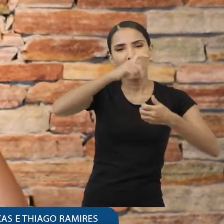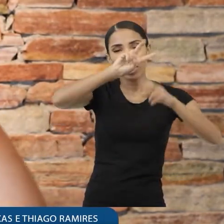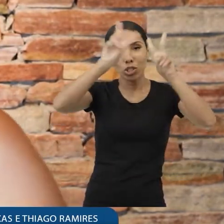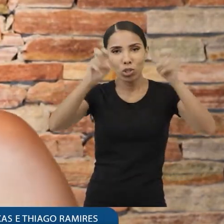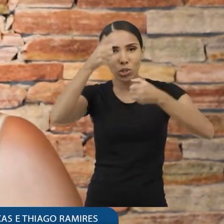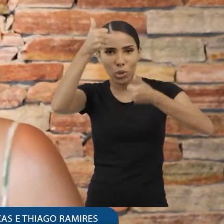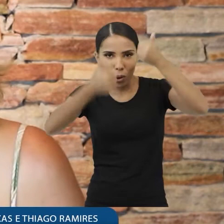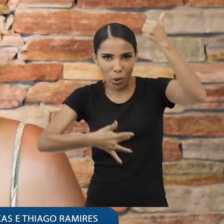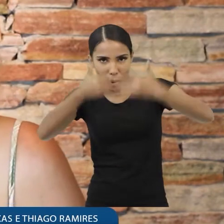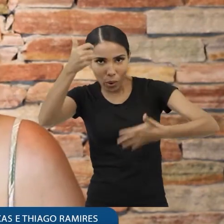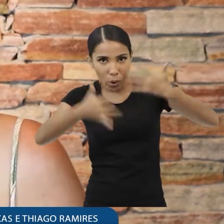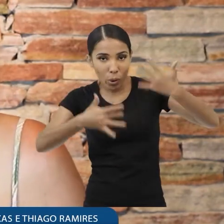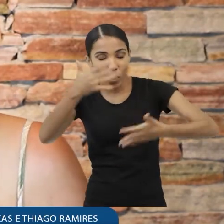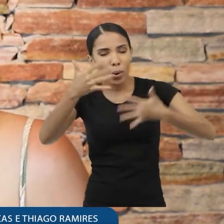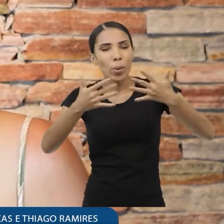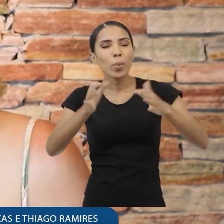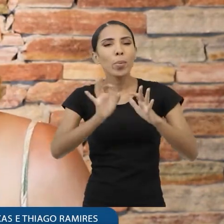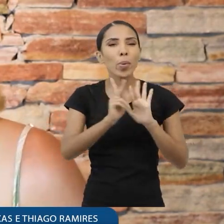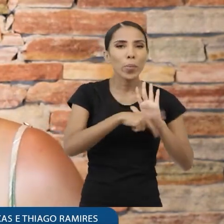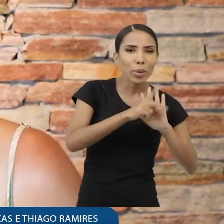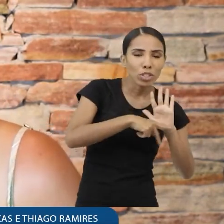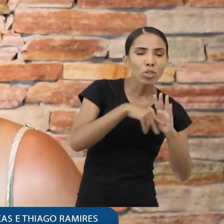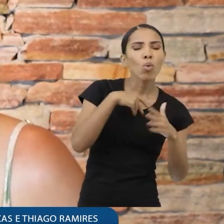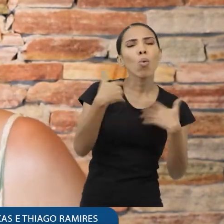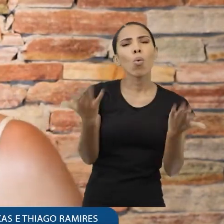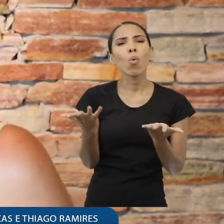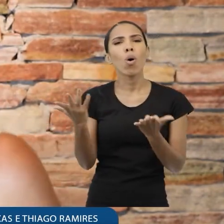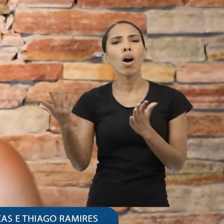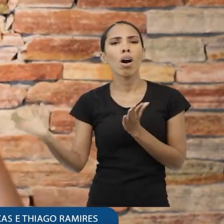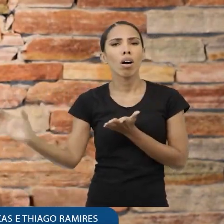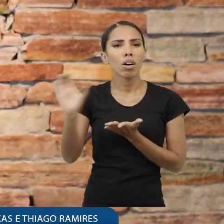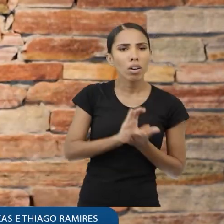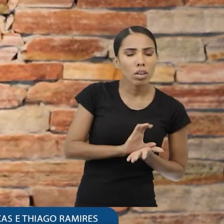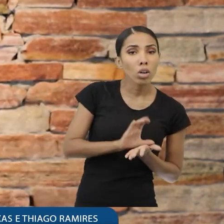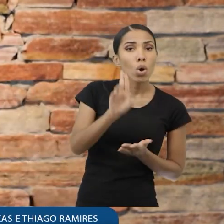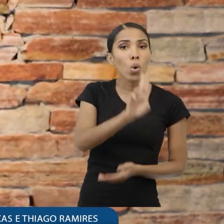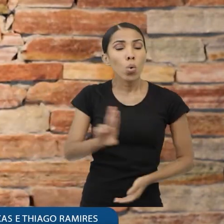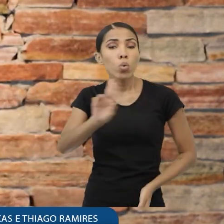seu projeto, o tipo de patrocinador que você pode ter, se ele